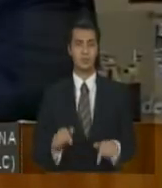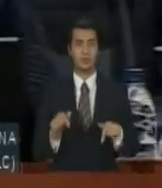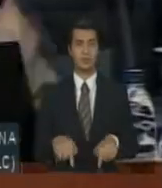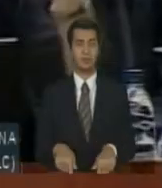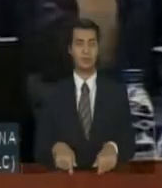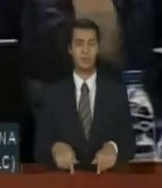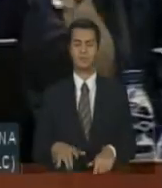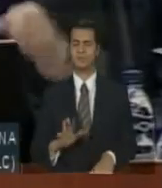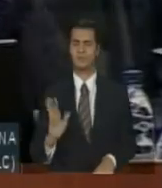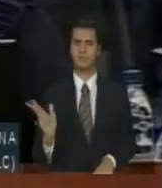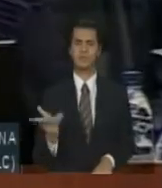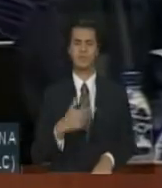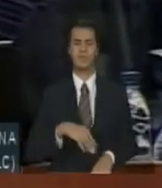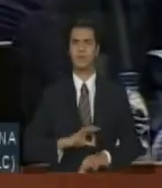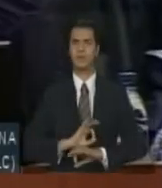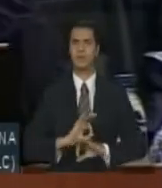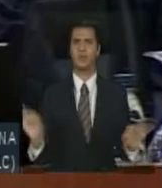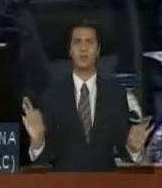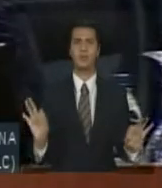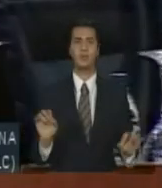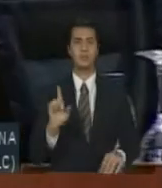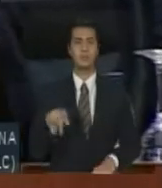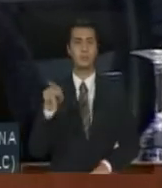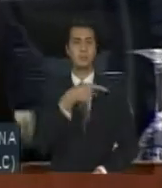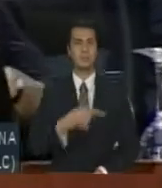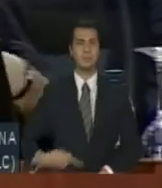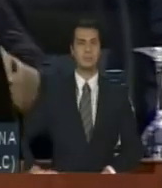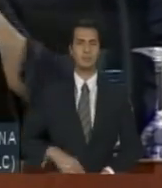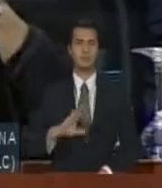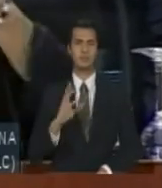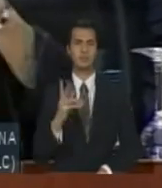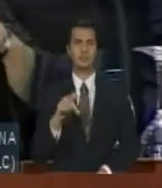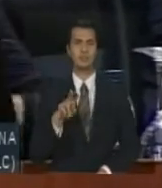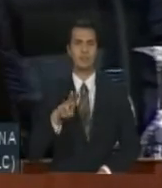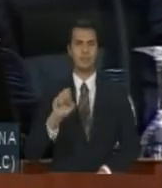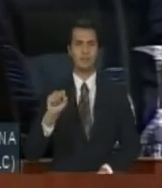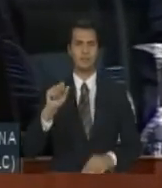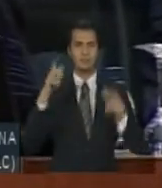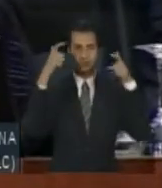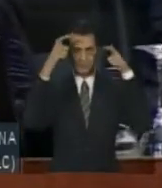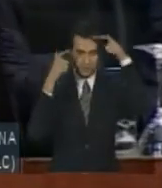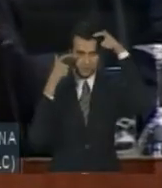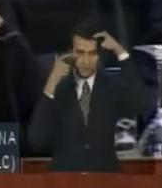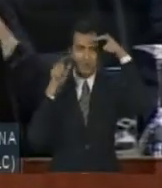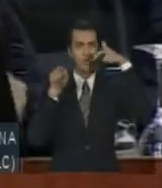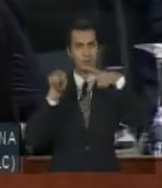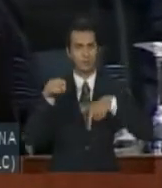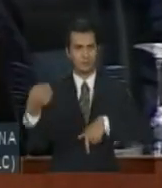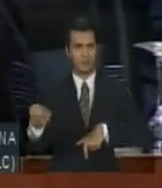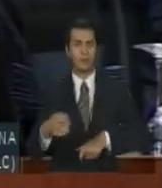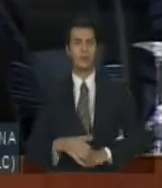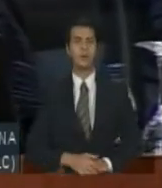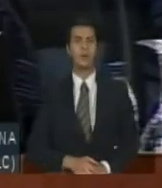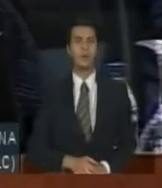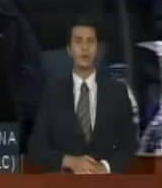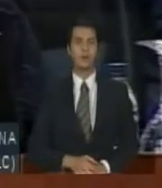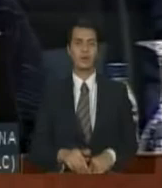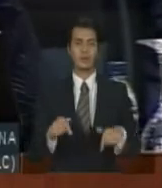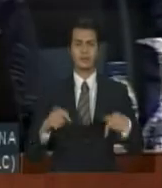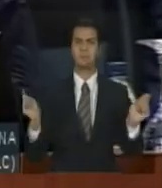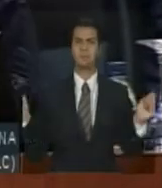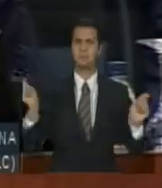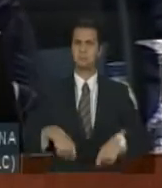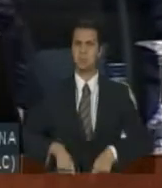fantástica, usando uma palavra do presidente Chávez, essa giganta capacidade e